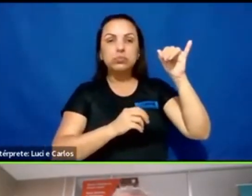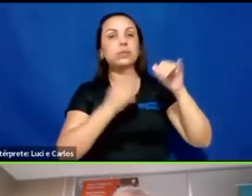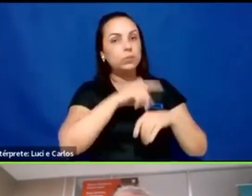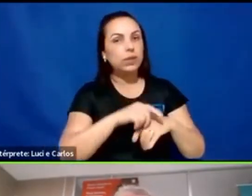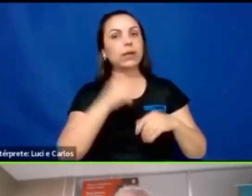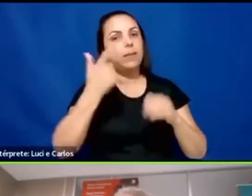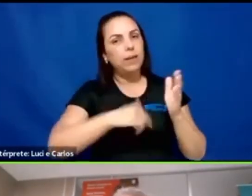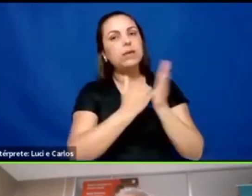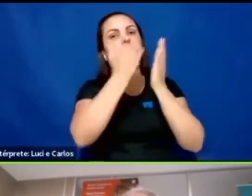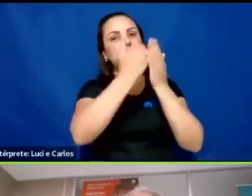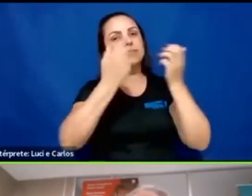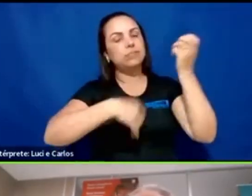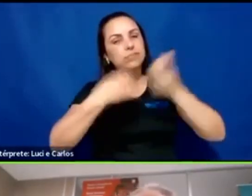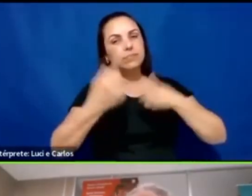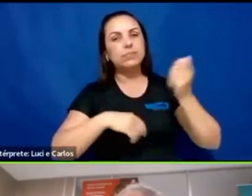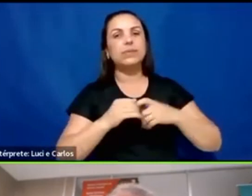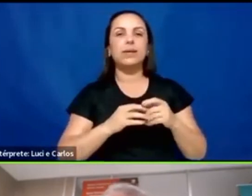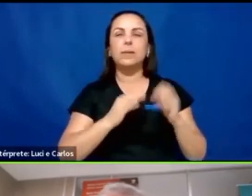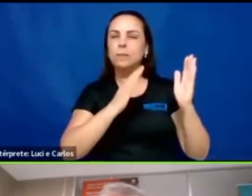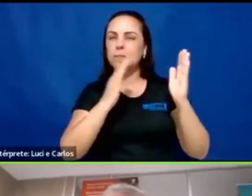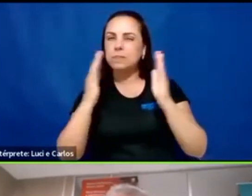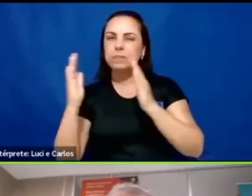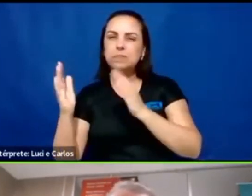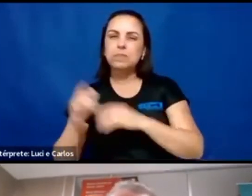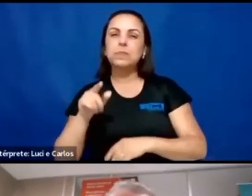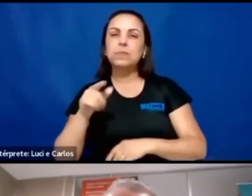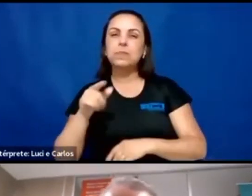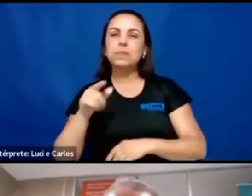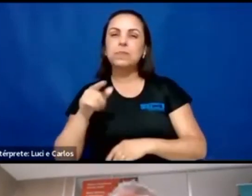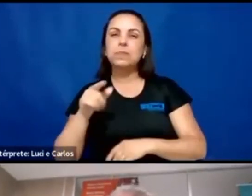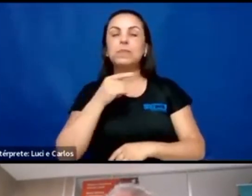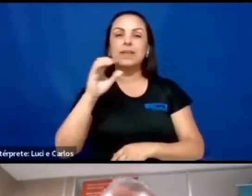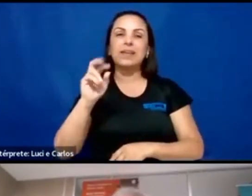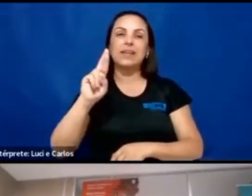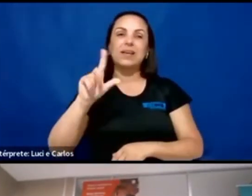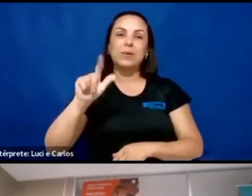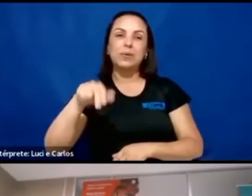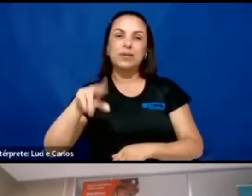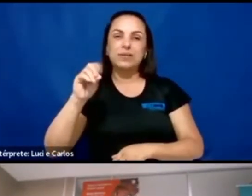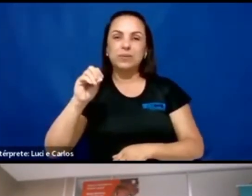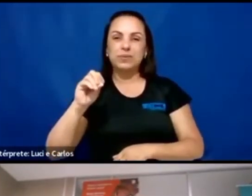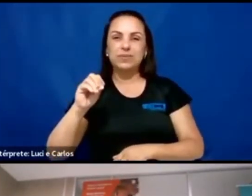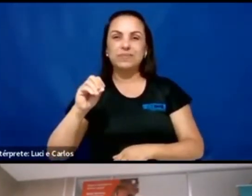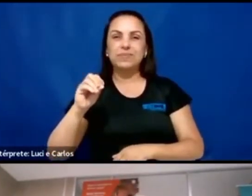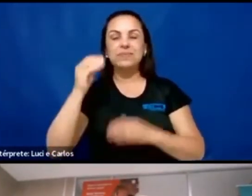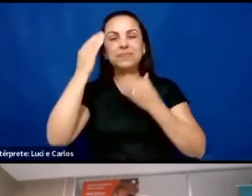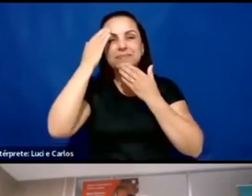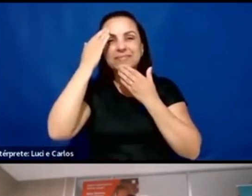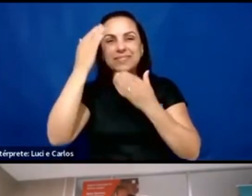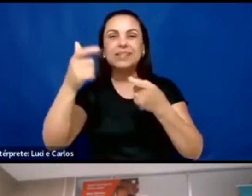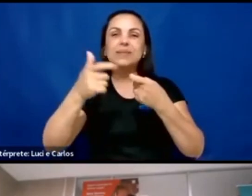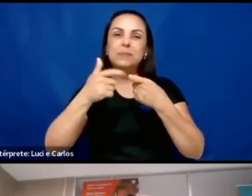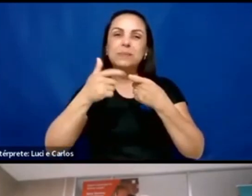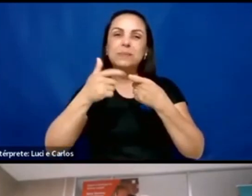coisa. Tem muitas coisas que vão encantar vocês. Vamos lá, Orlando. Sem dúvida, né, Carlos? Sunaik, brilhante explicação.